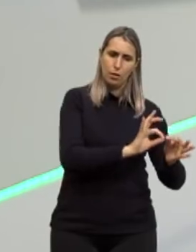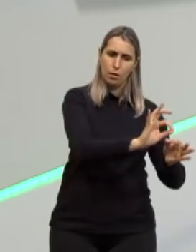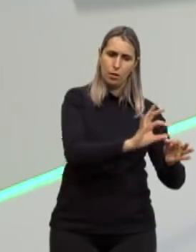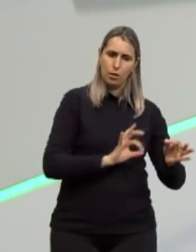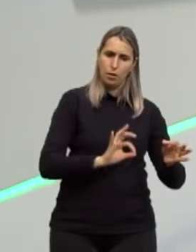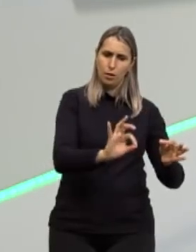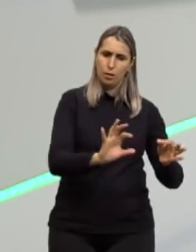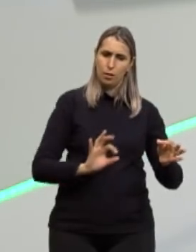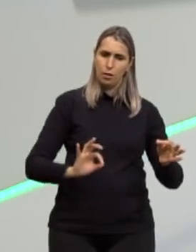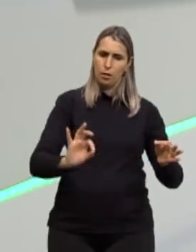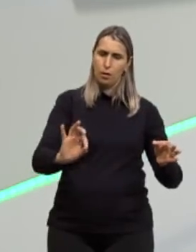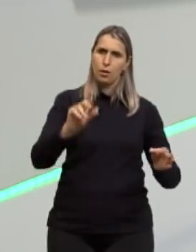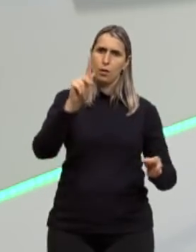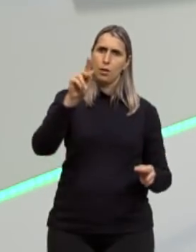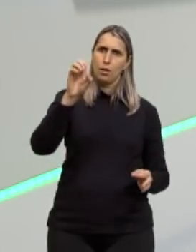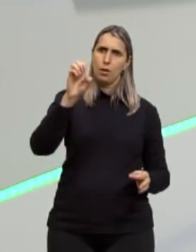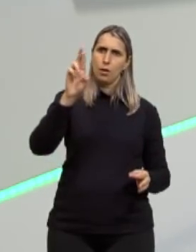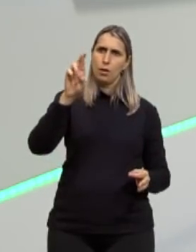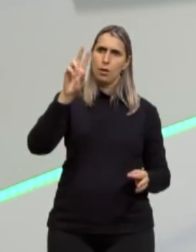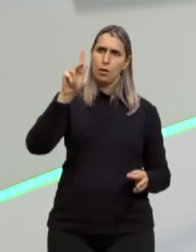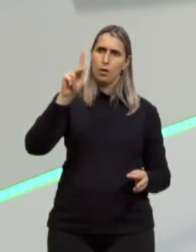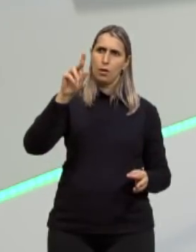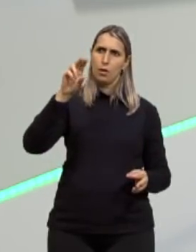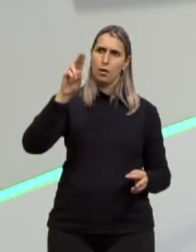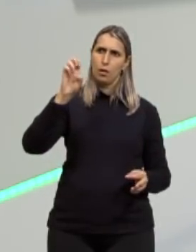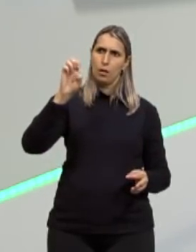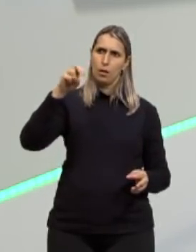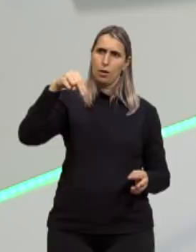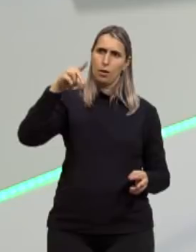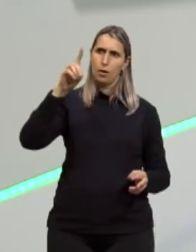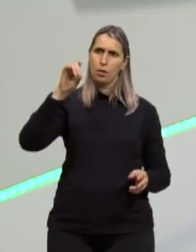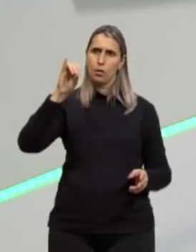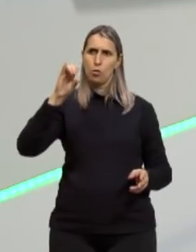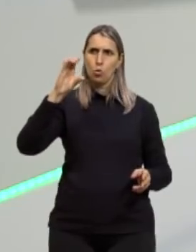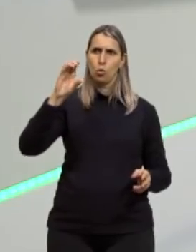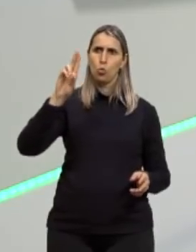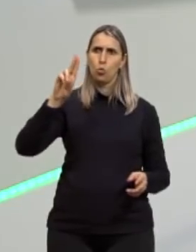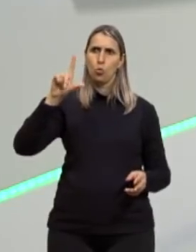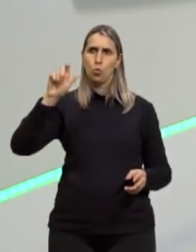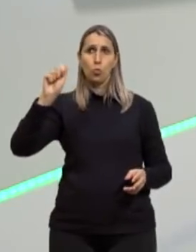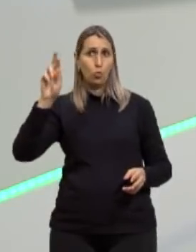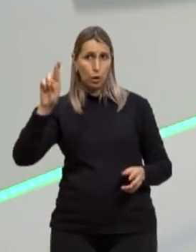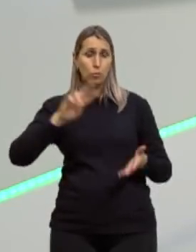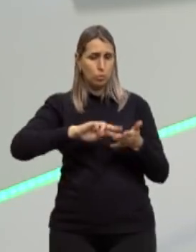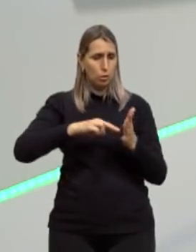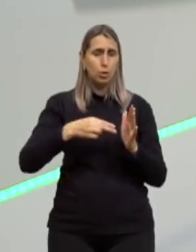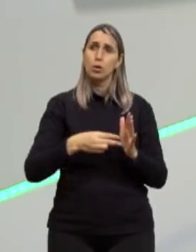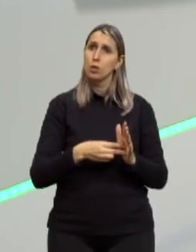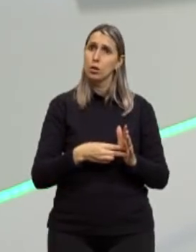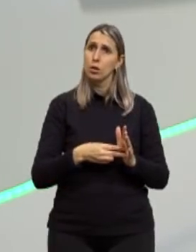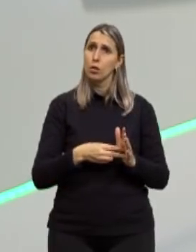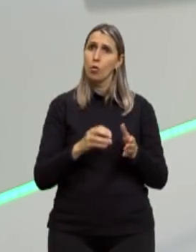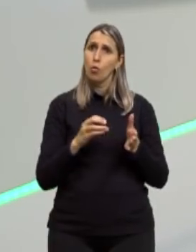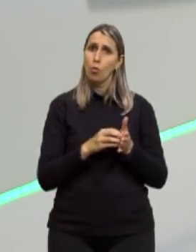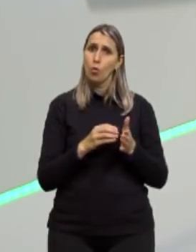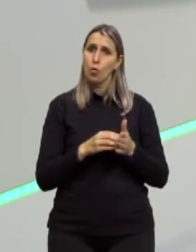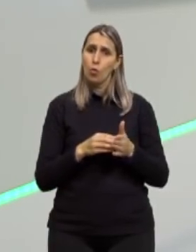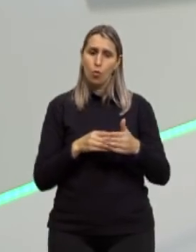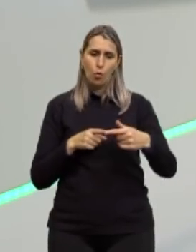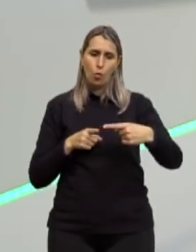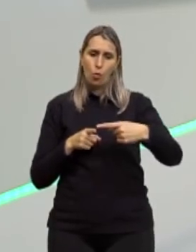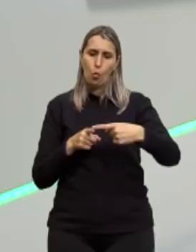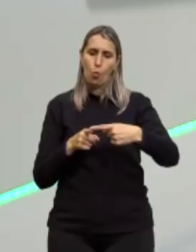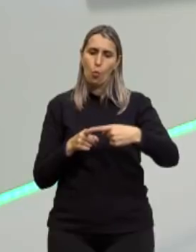uma divisa perpendicular vamos lá vamos retomar perpendicular forma um